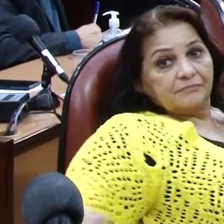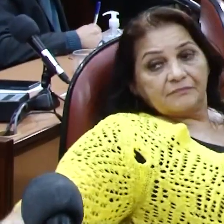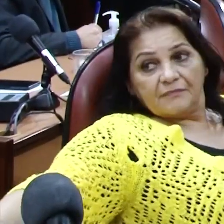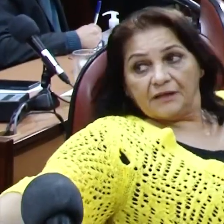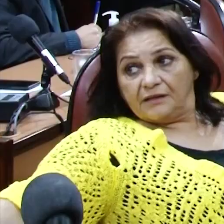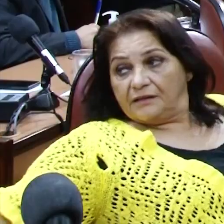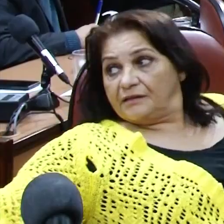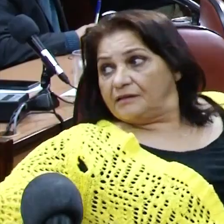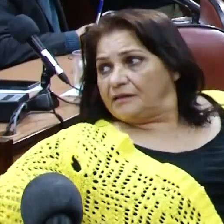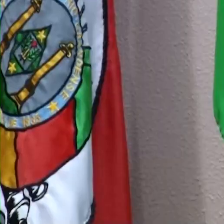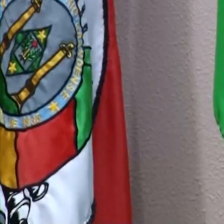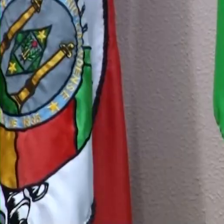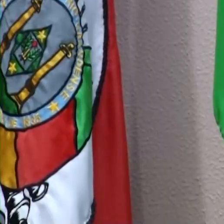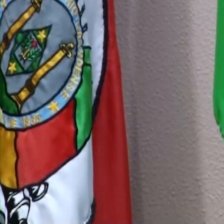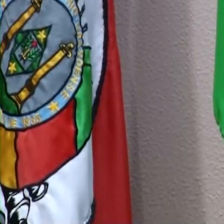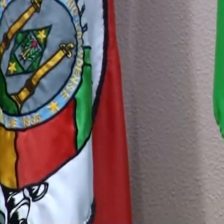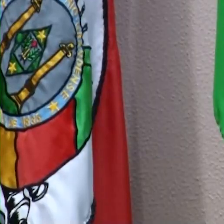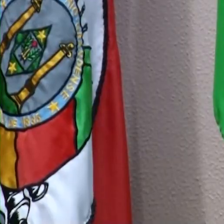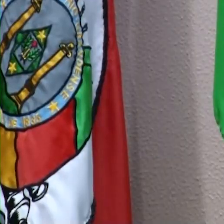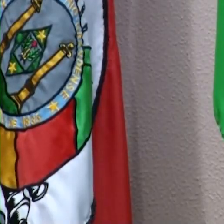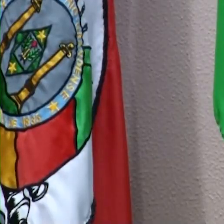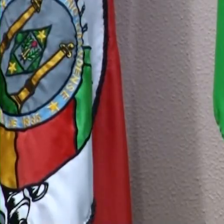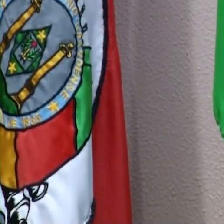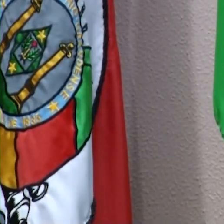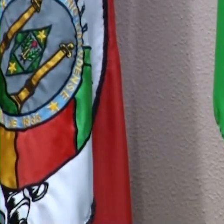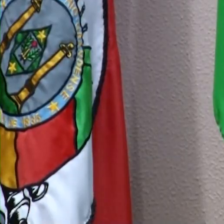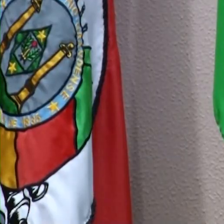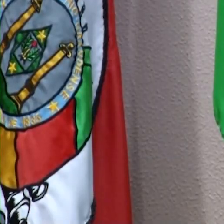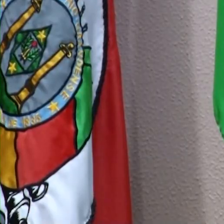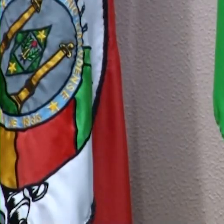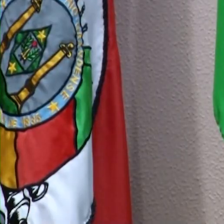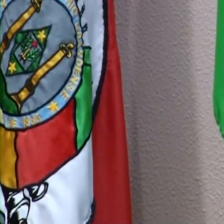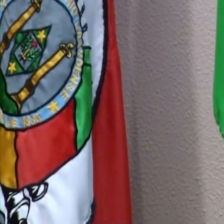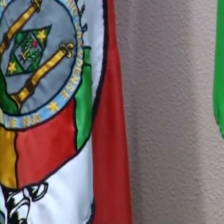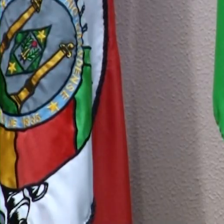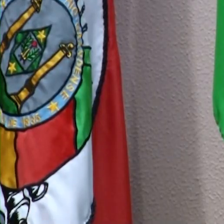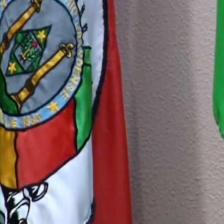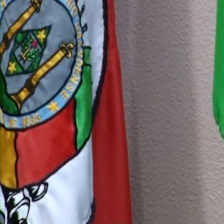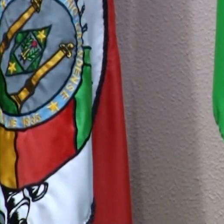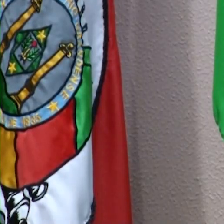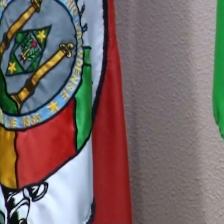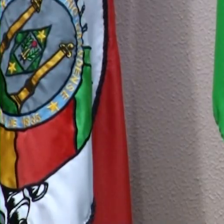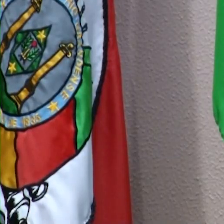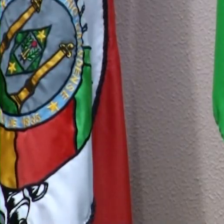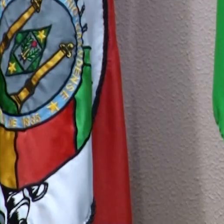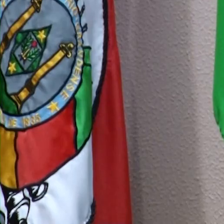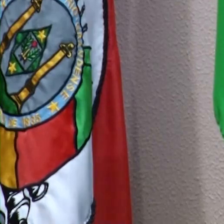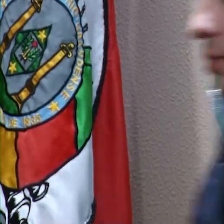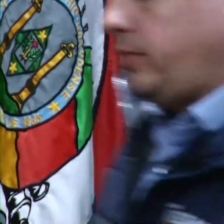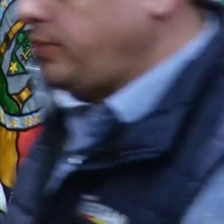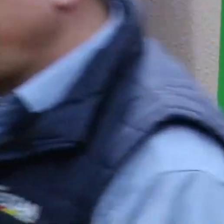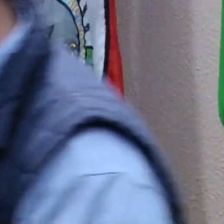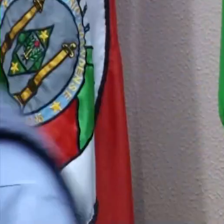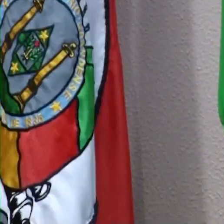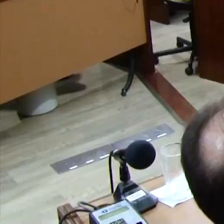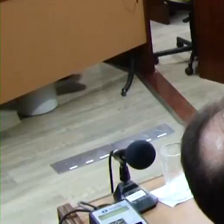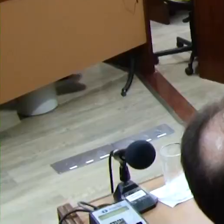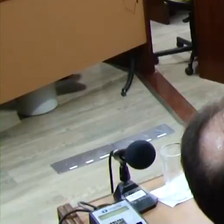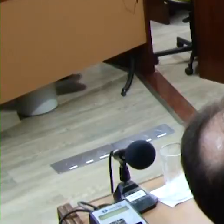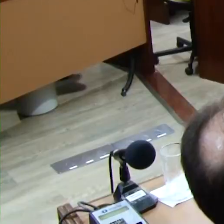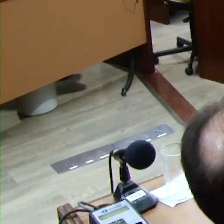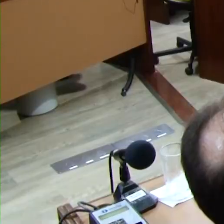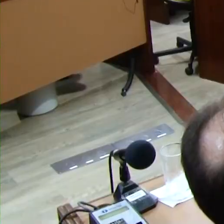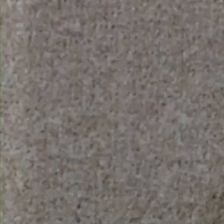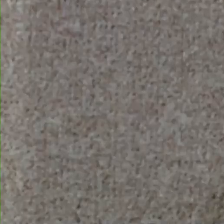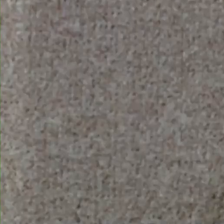como prioridades. É idealizadora do projeto Arquitocos, que aproxima crianças da arquitetura e da importância dos